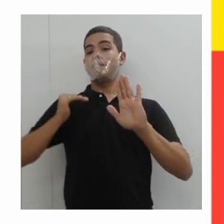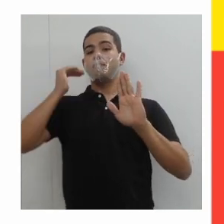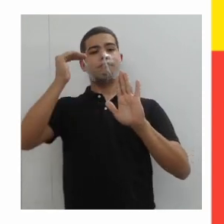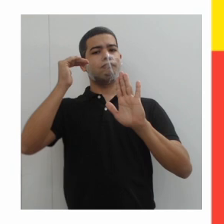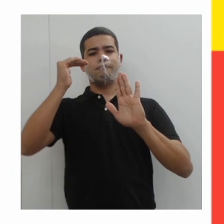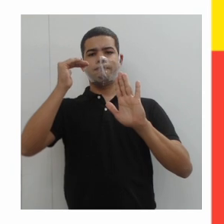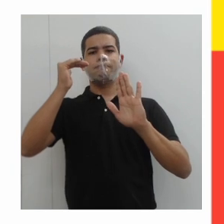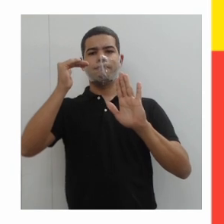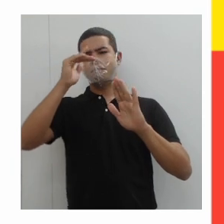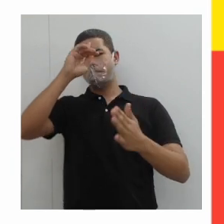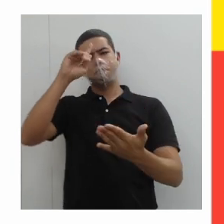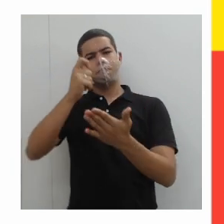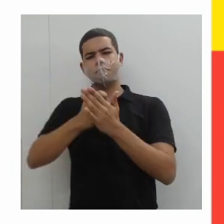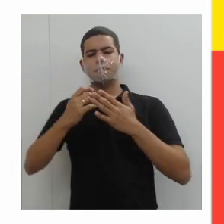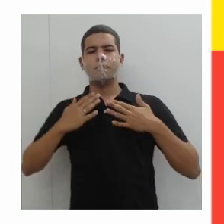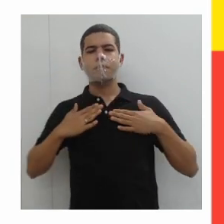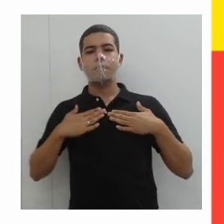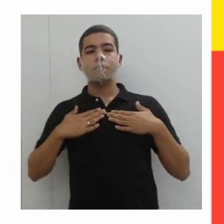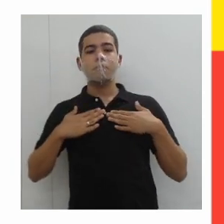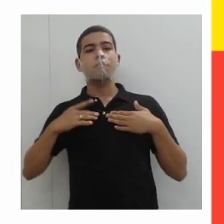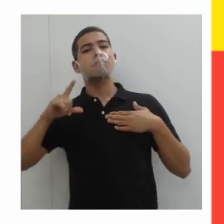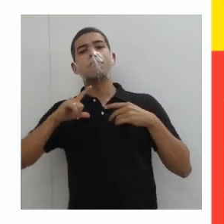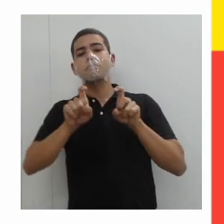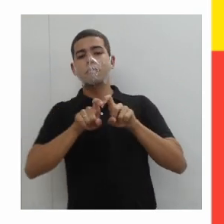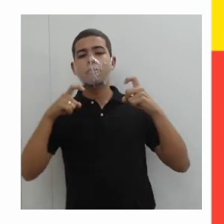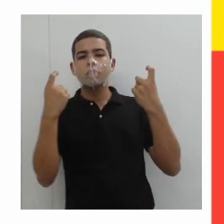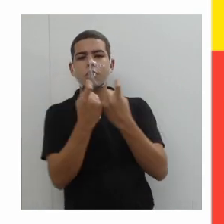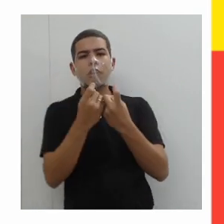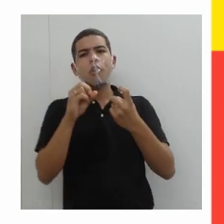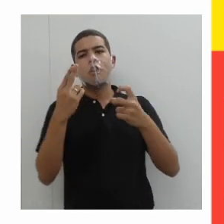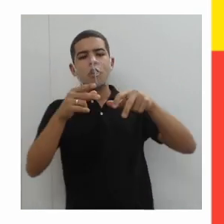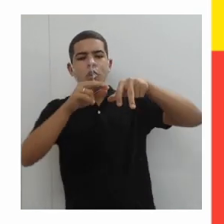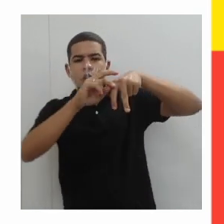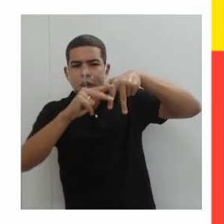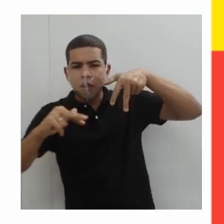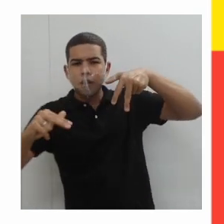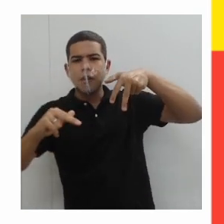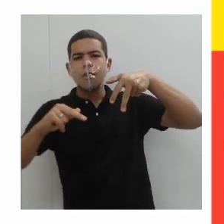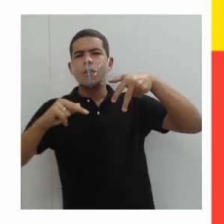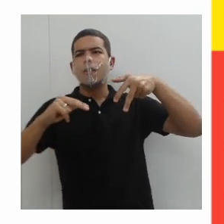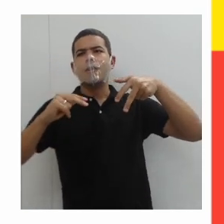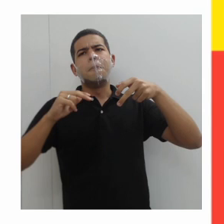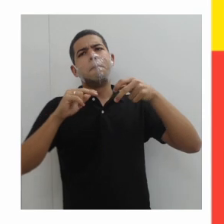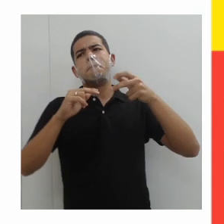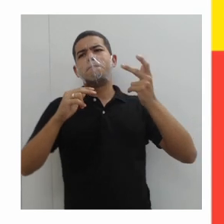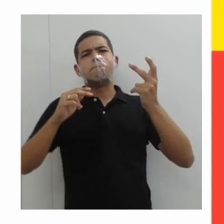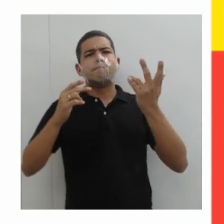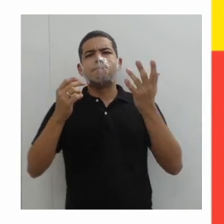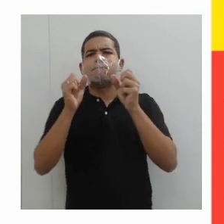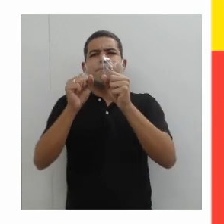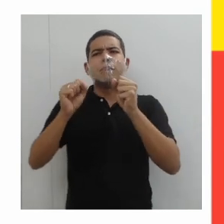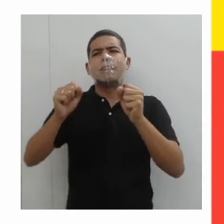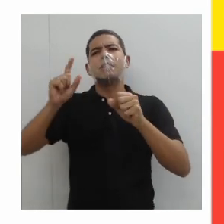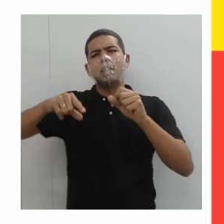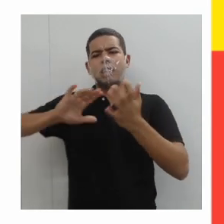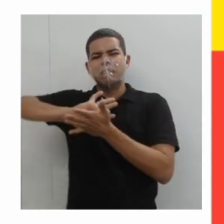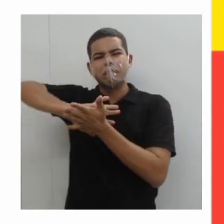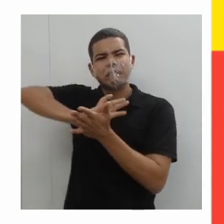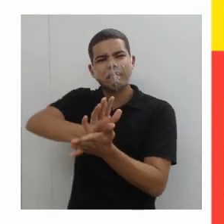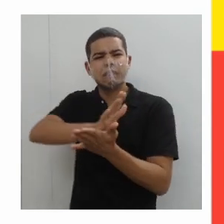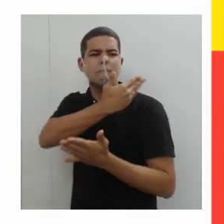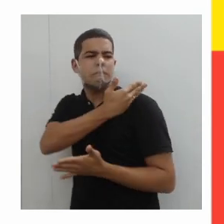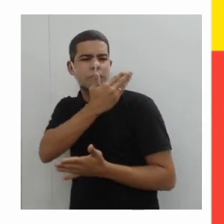eu que decido sobre o meu corpo. A orientação sexual ou identidade de gênero nunca podem ser motivo de